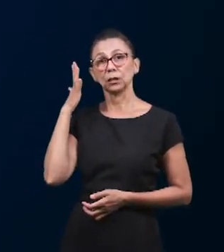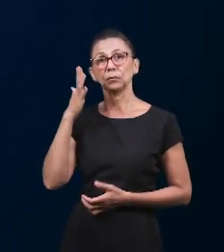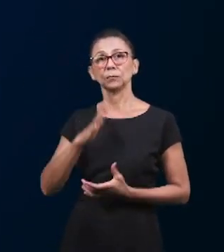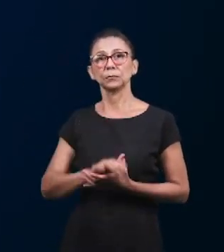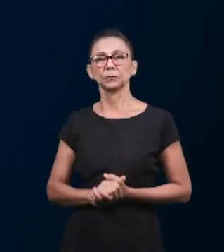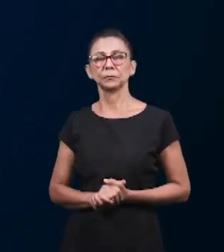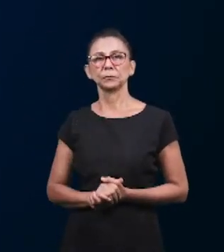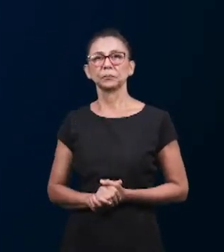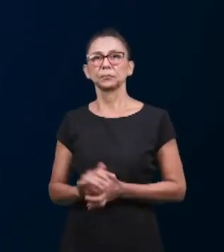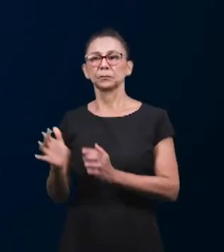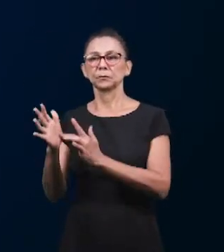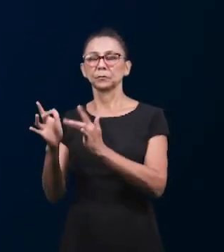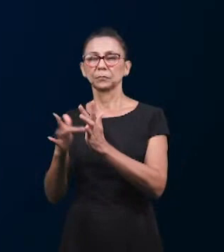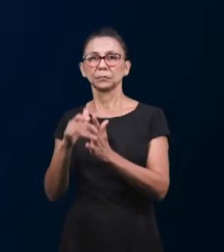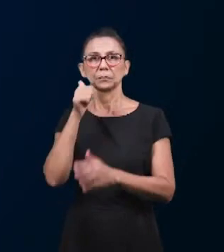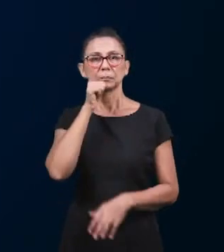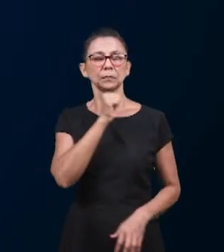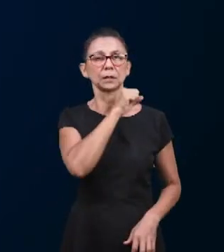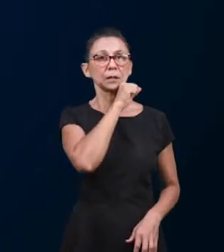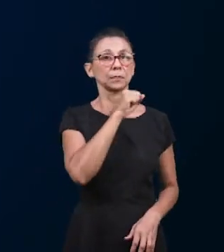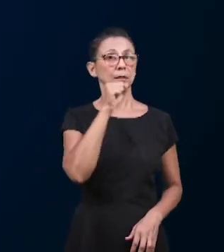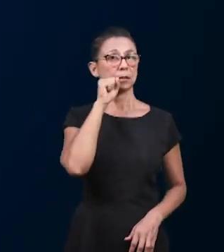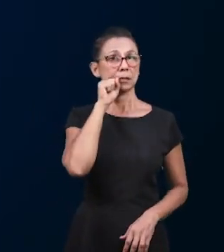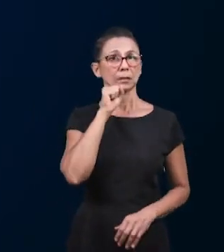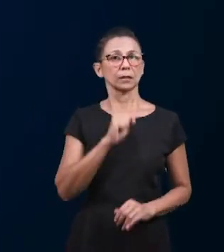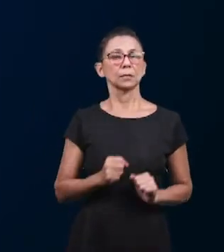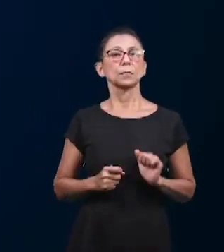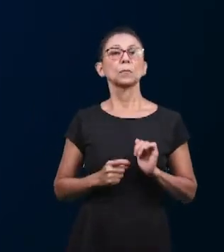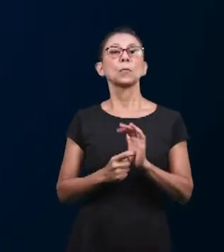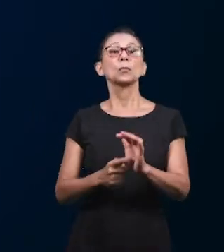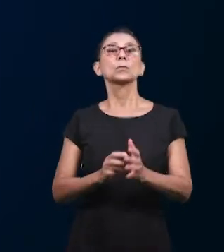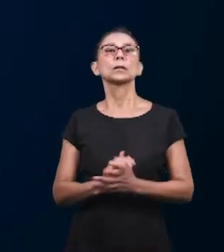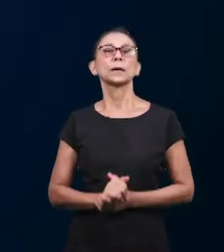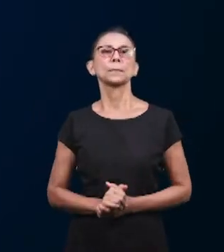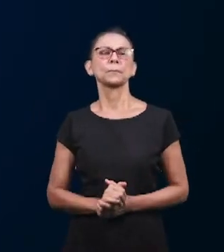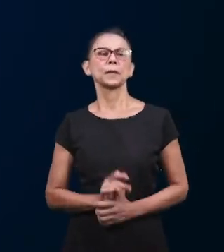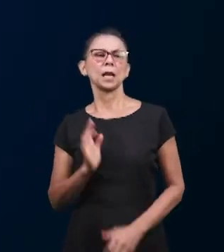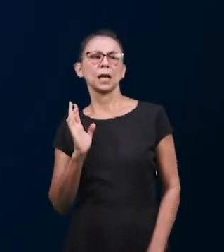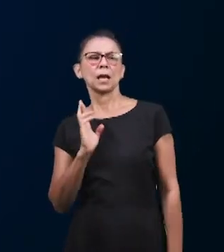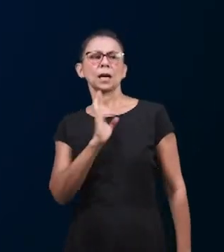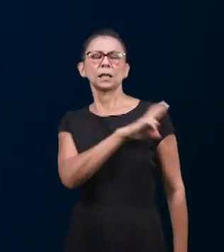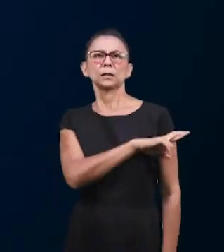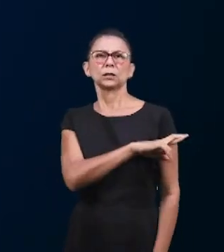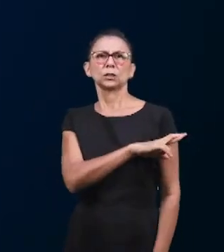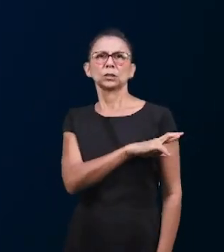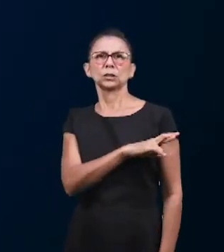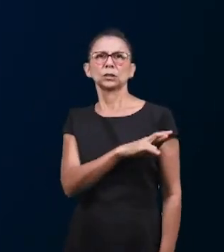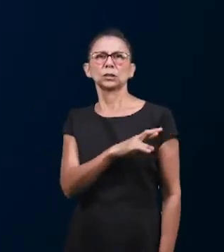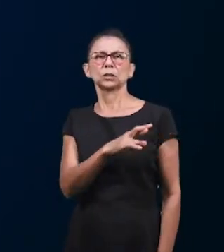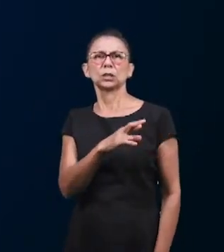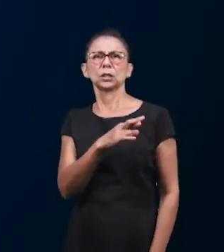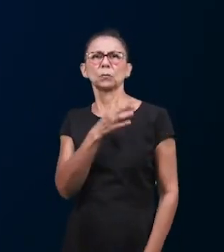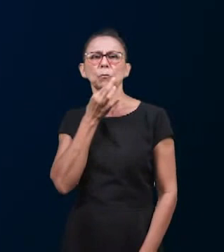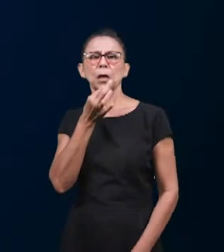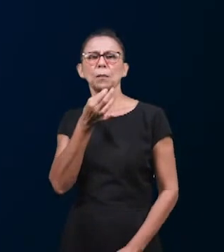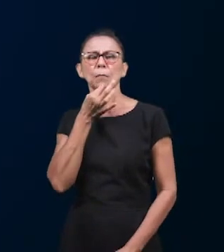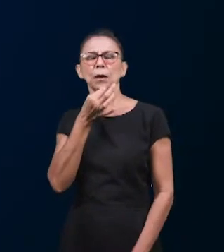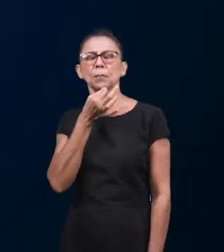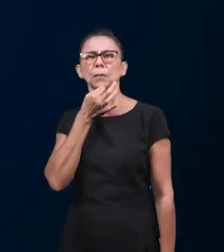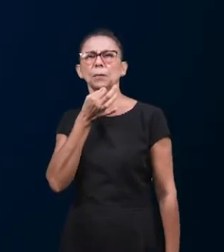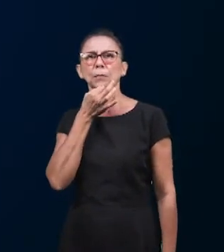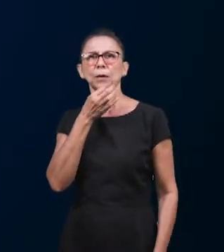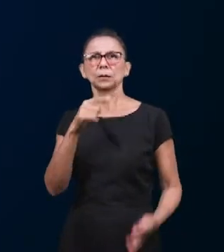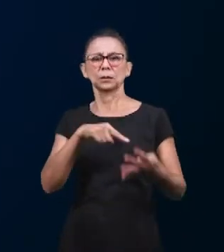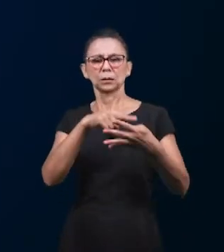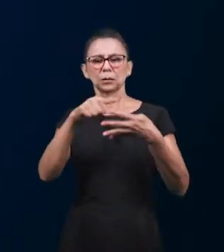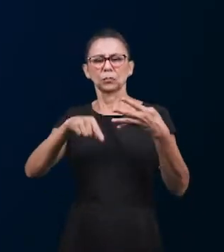mulher samaritana e o Senhor Jesus está no fato de que a religião se baseia em argumentos, na razão humana, coisas que se encontram na